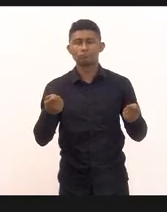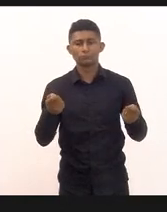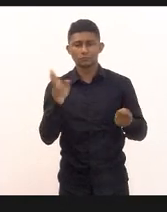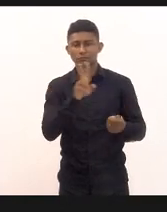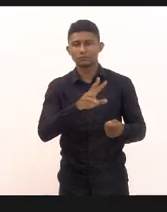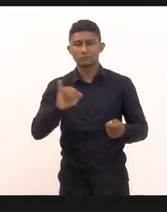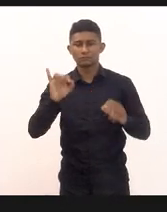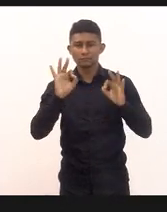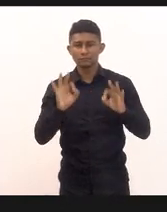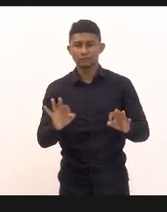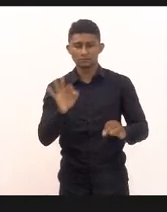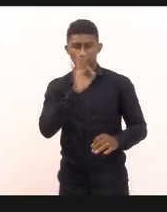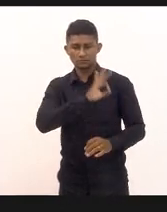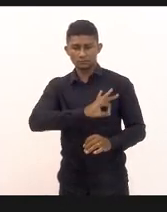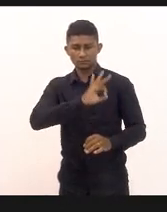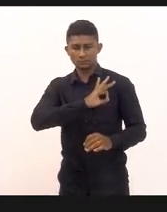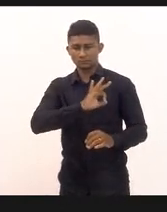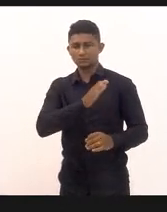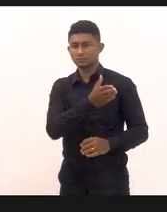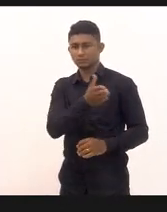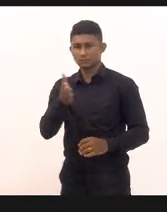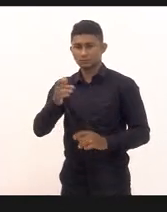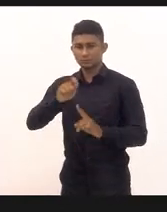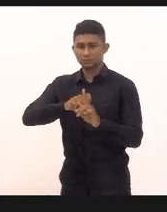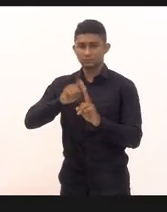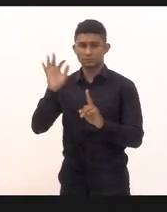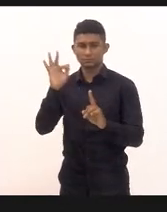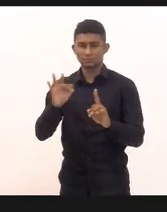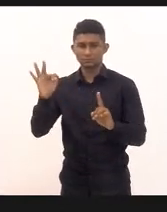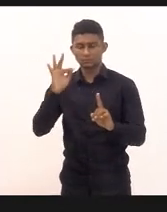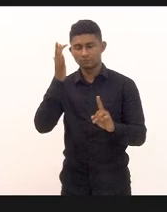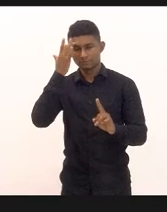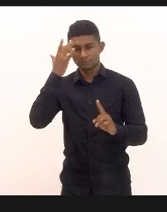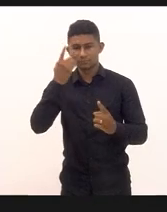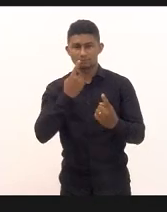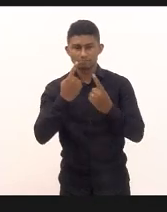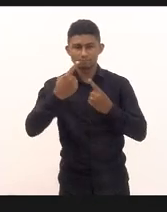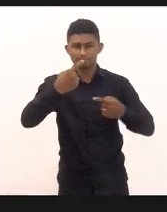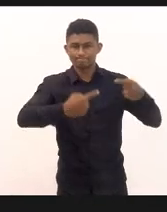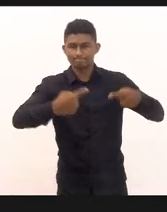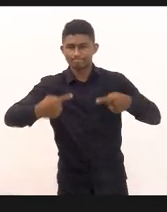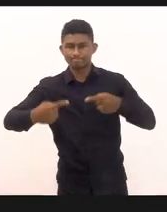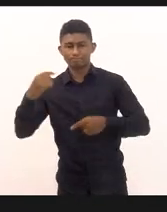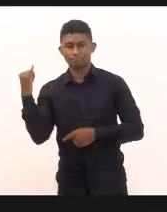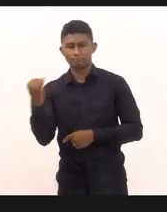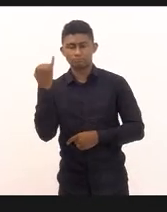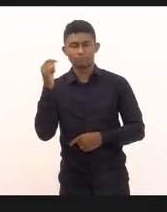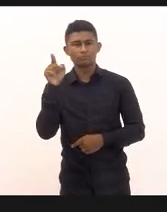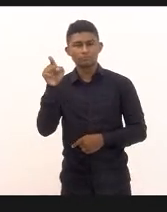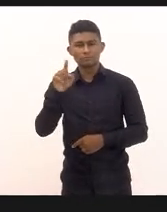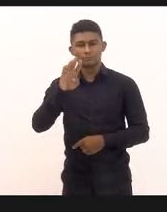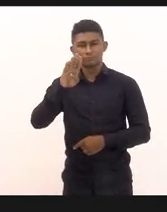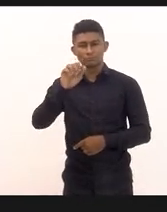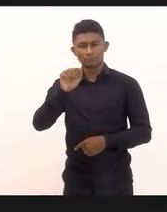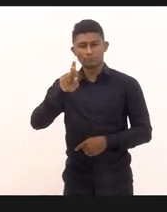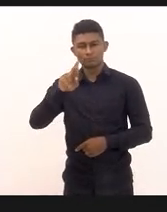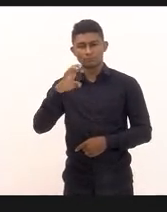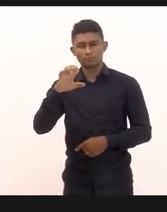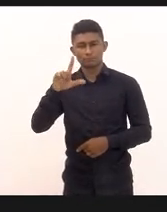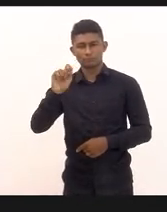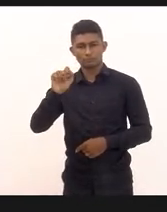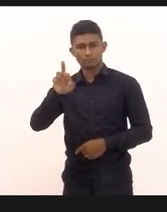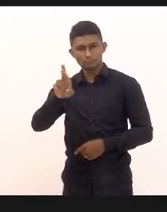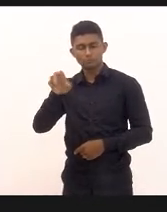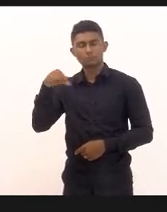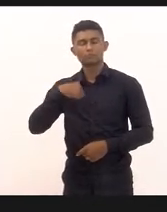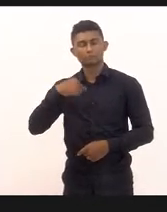nesse mês. E o debate é sempre importante. Acho que a fala do Bacelar foi mais ou menos, eu